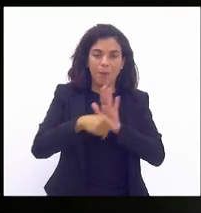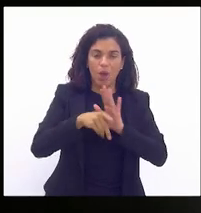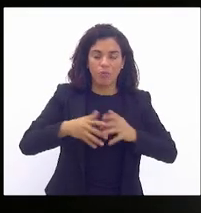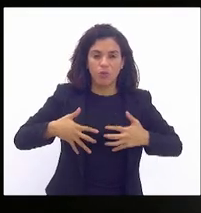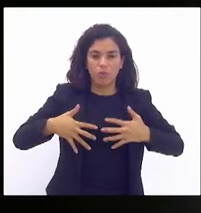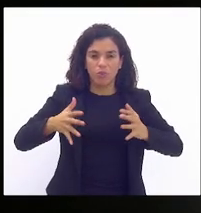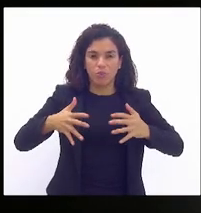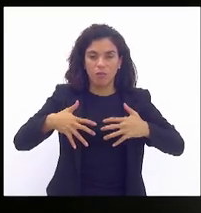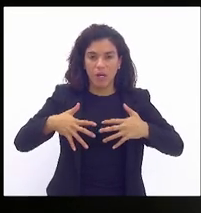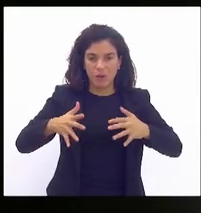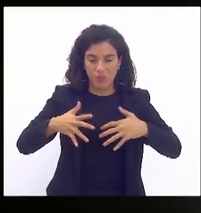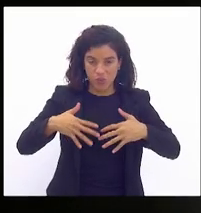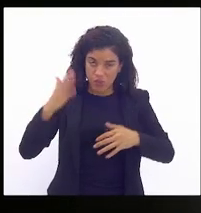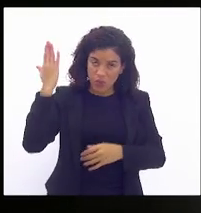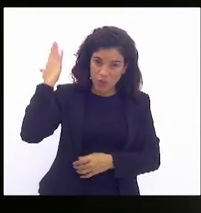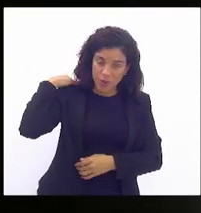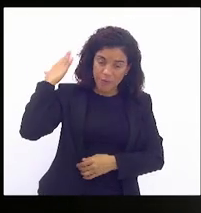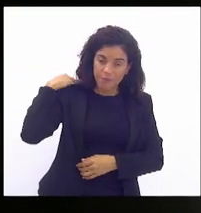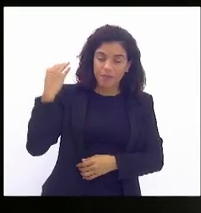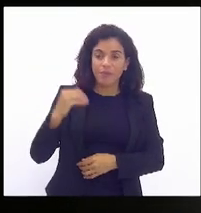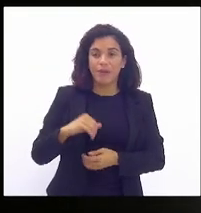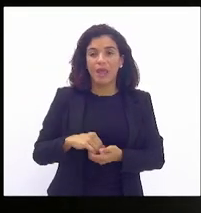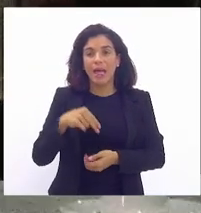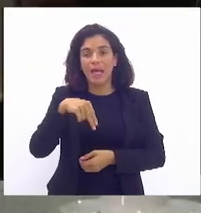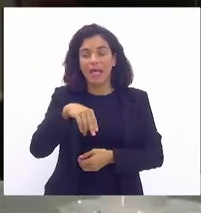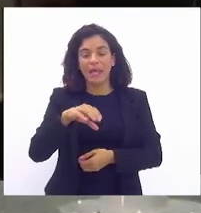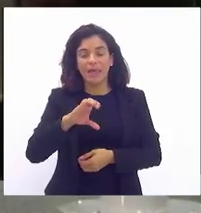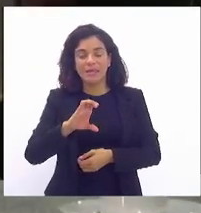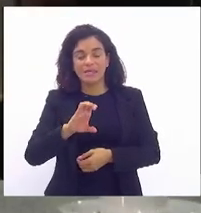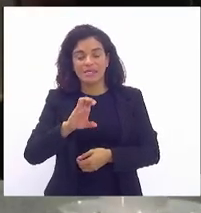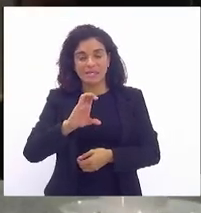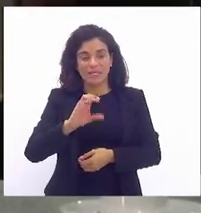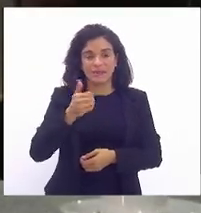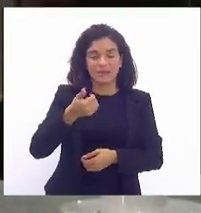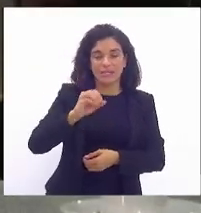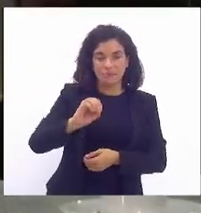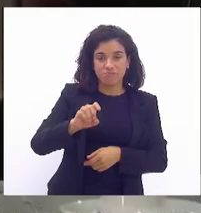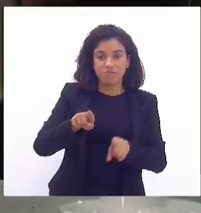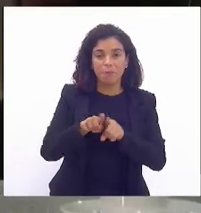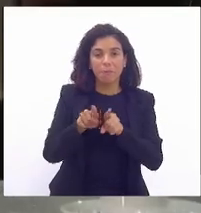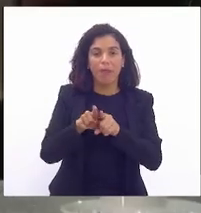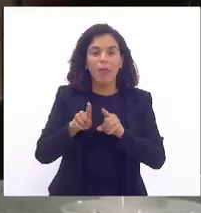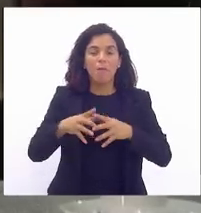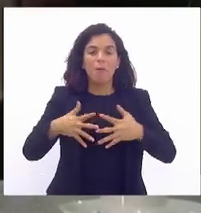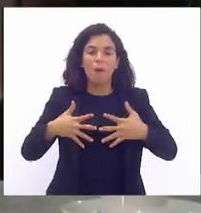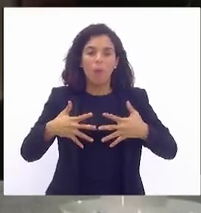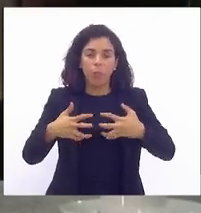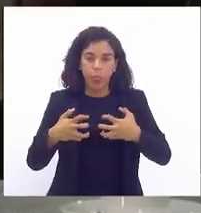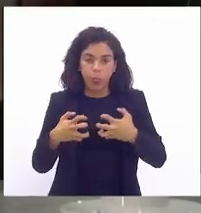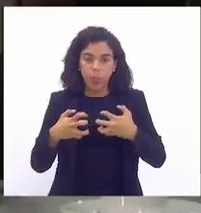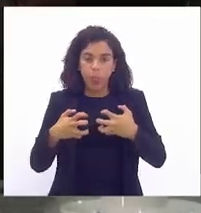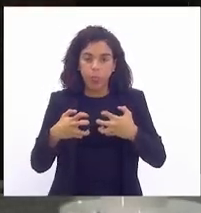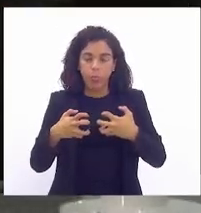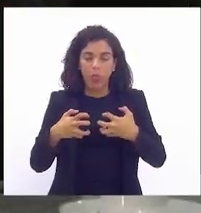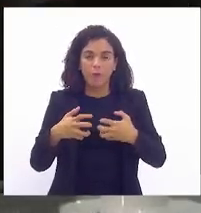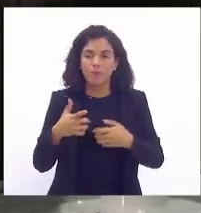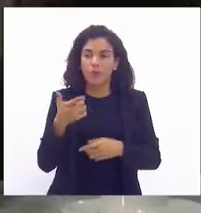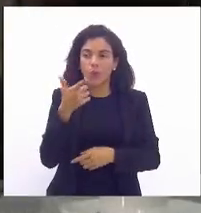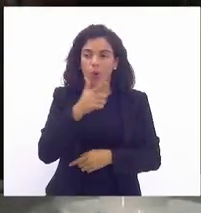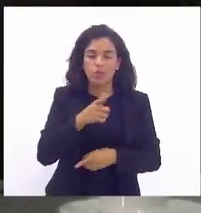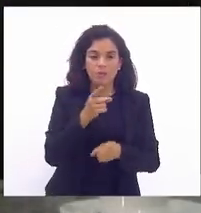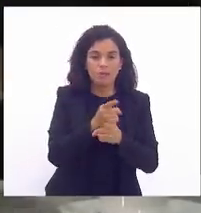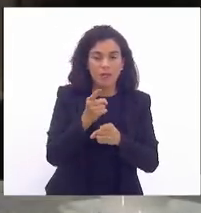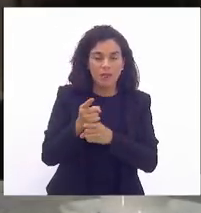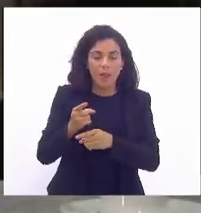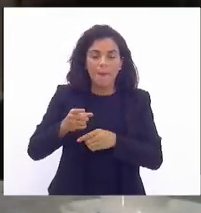O MP10 causa necrose nas células do pulmão. Eles não conseguiram encontrar com partículas